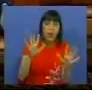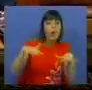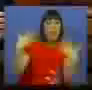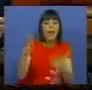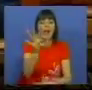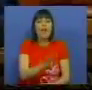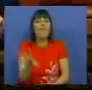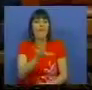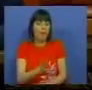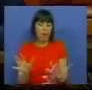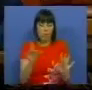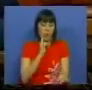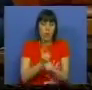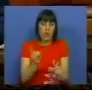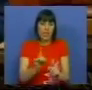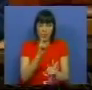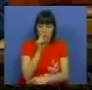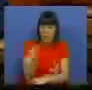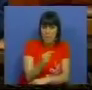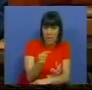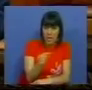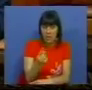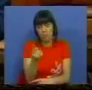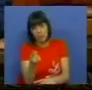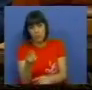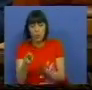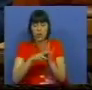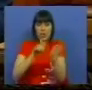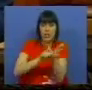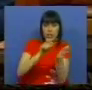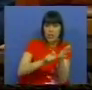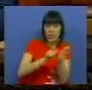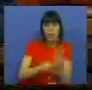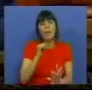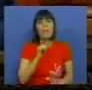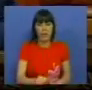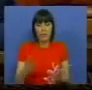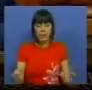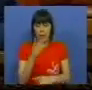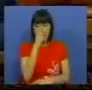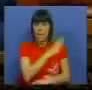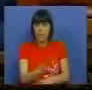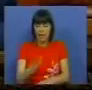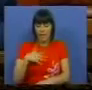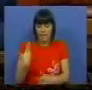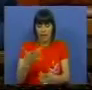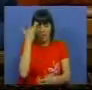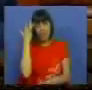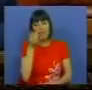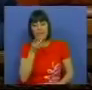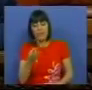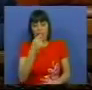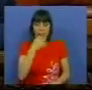qualquer forma, não exigindo um mínimo, um registro sequer escrito e permitindo até que esta prática seja cada vez mais